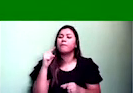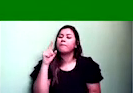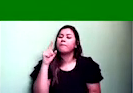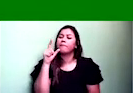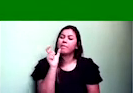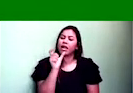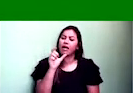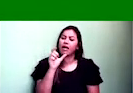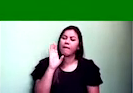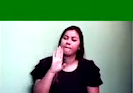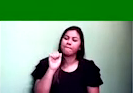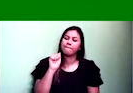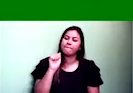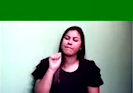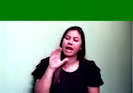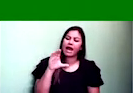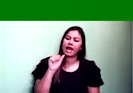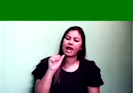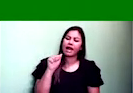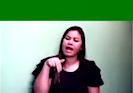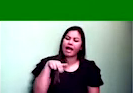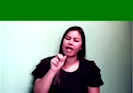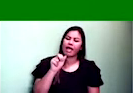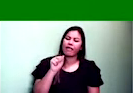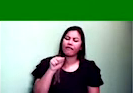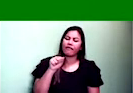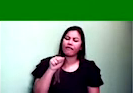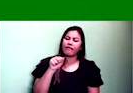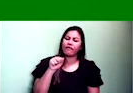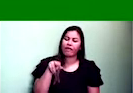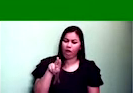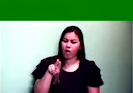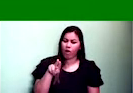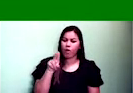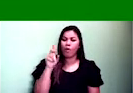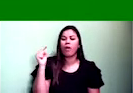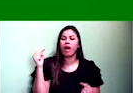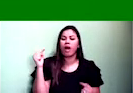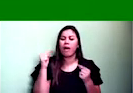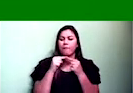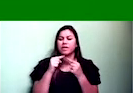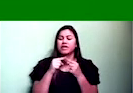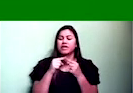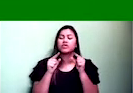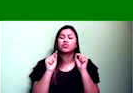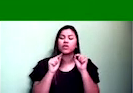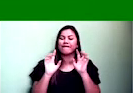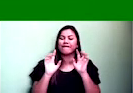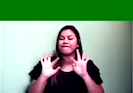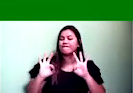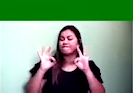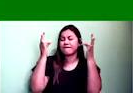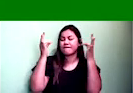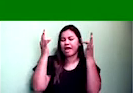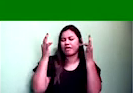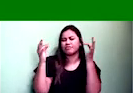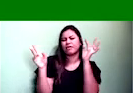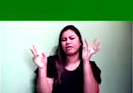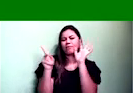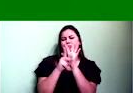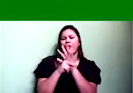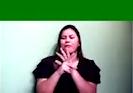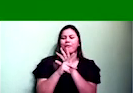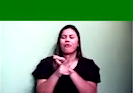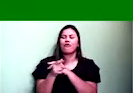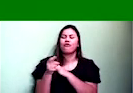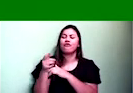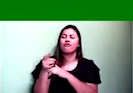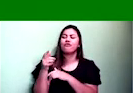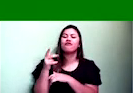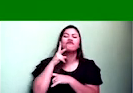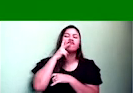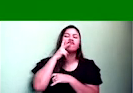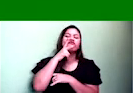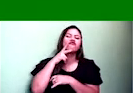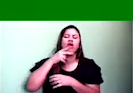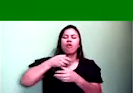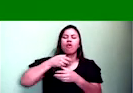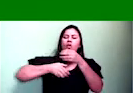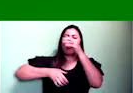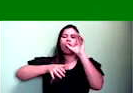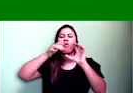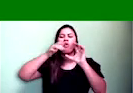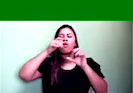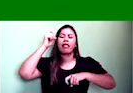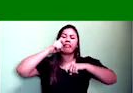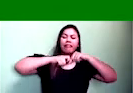as festas eram regadas a vinho e com muito sexo e orgia.